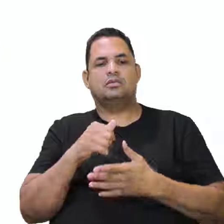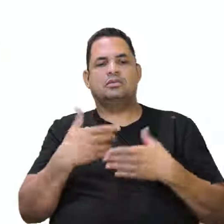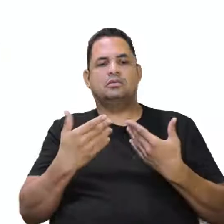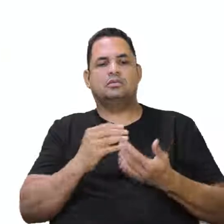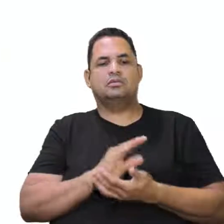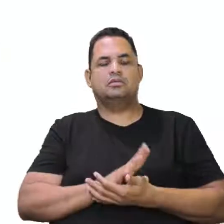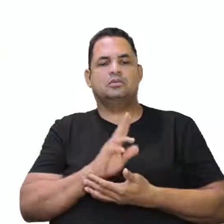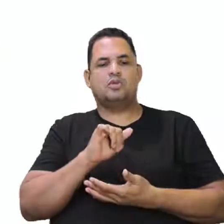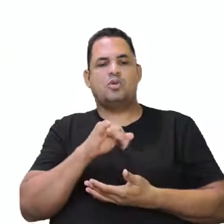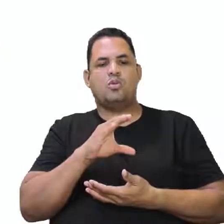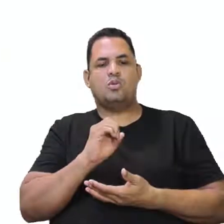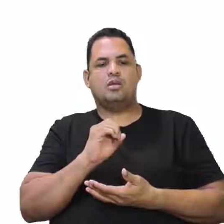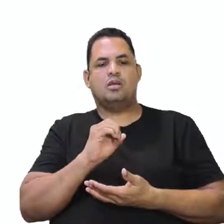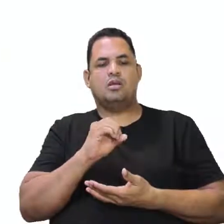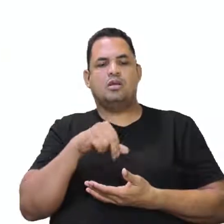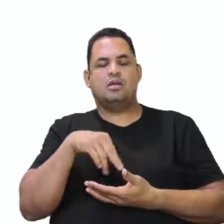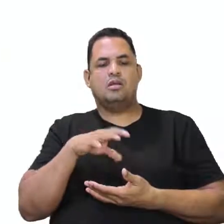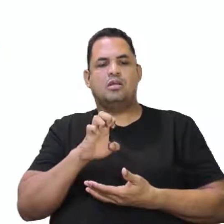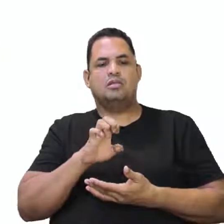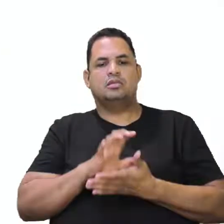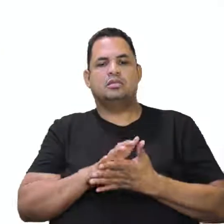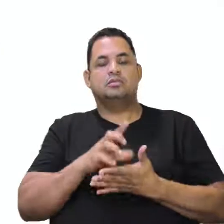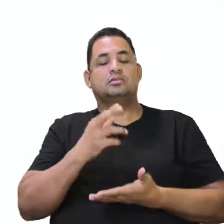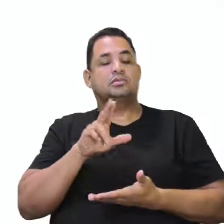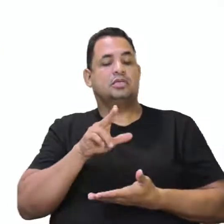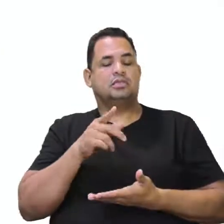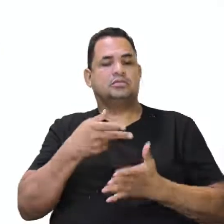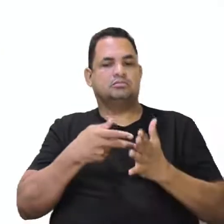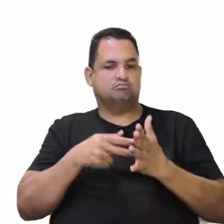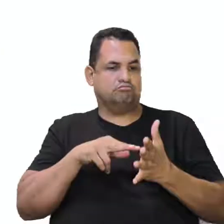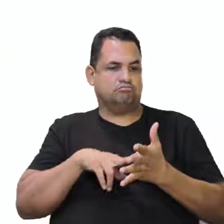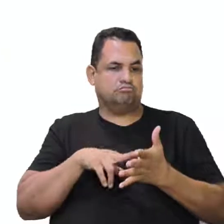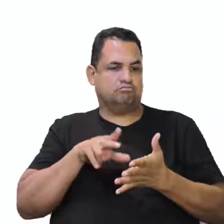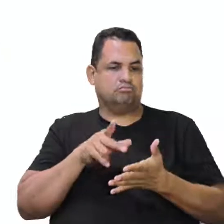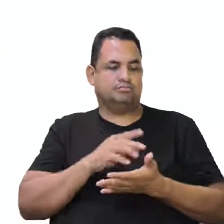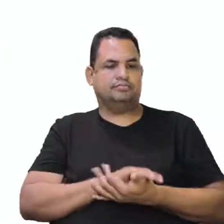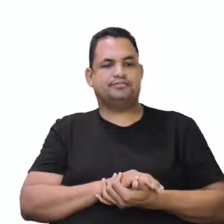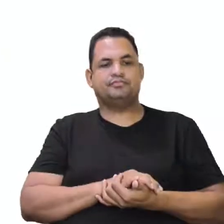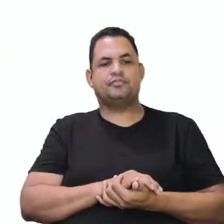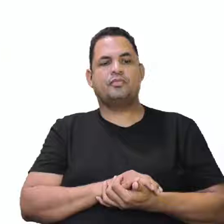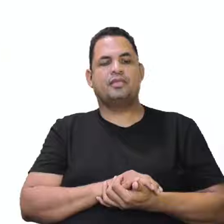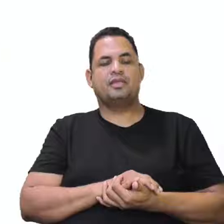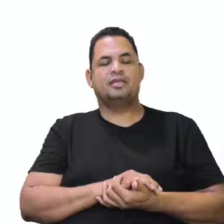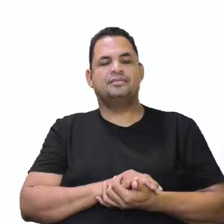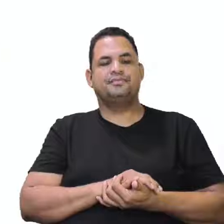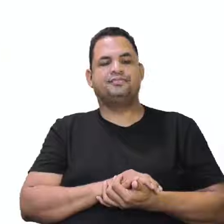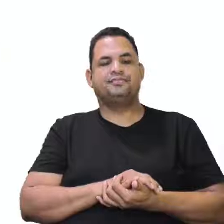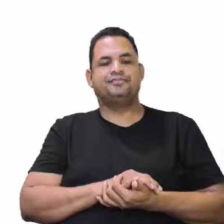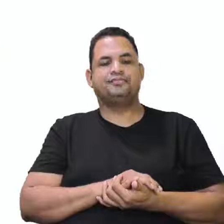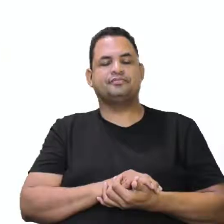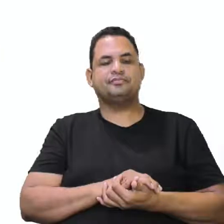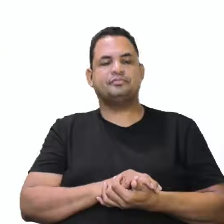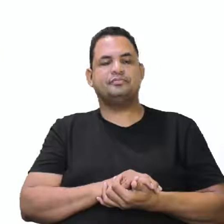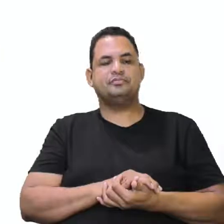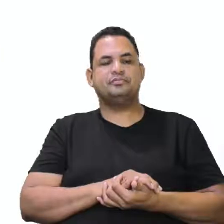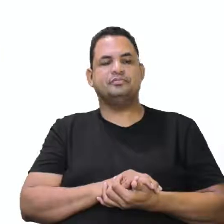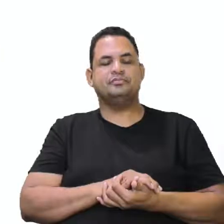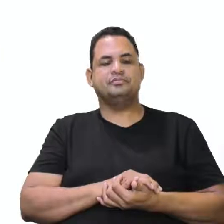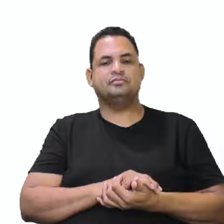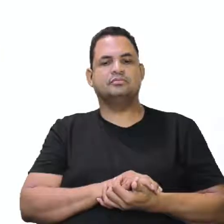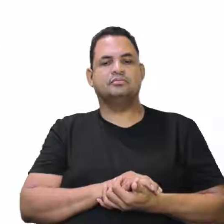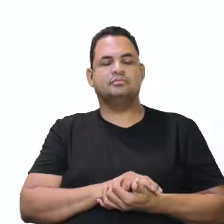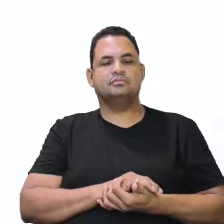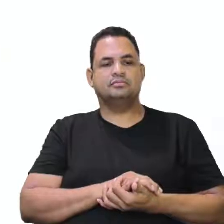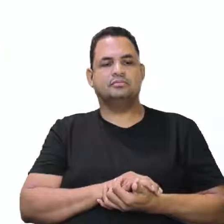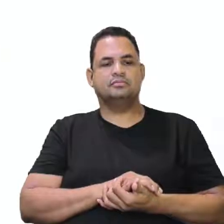Já no one tem o mesmo significado de none, tem o mesmo significado,